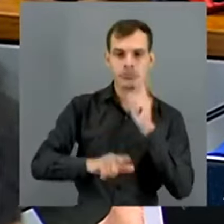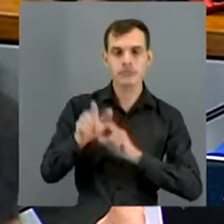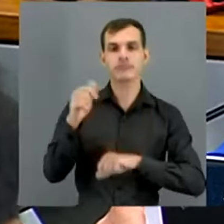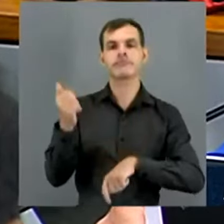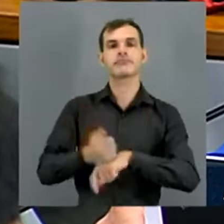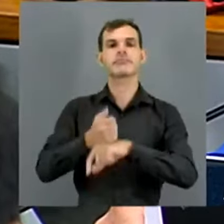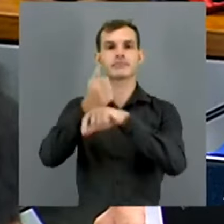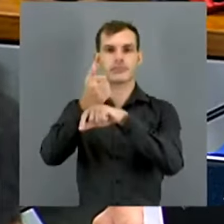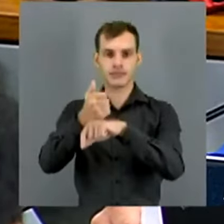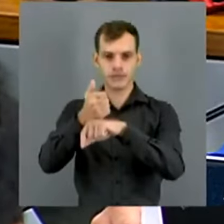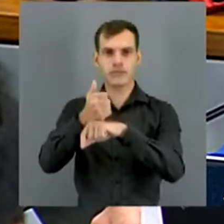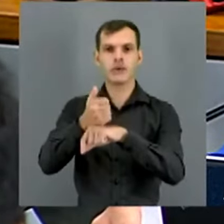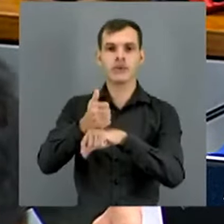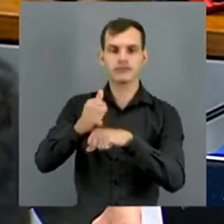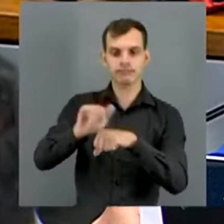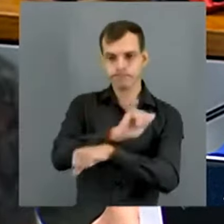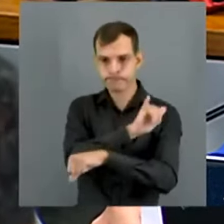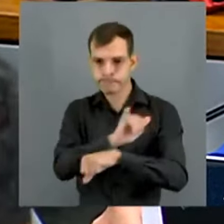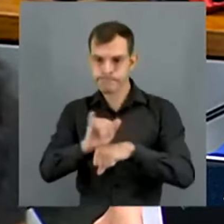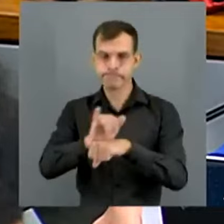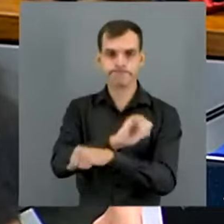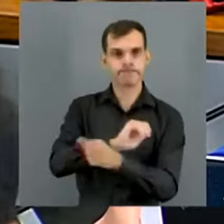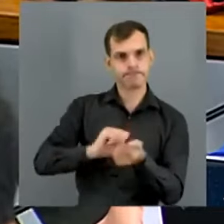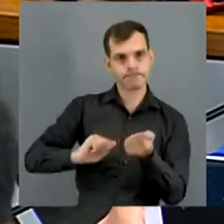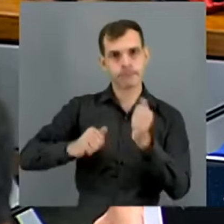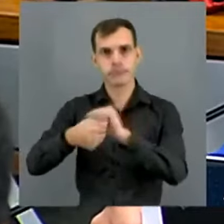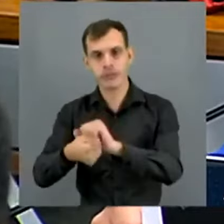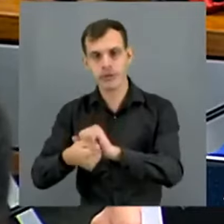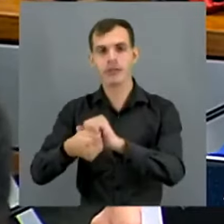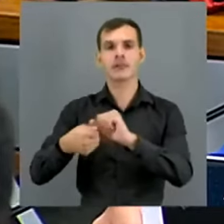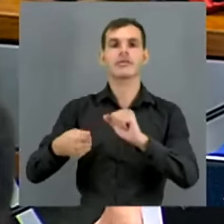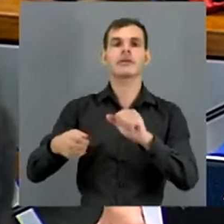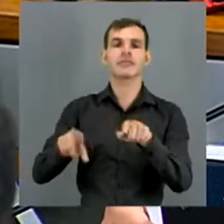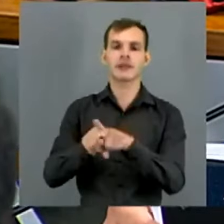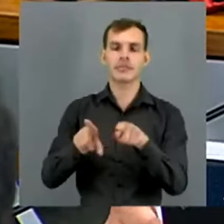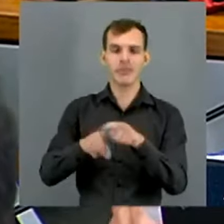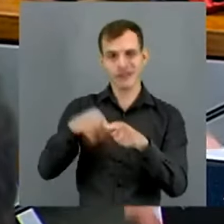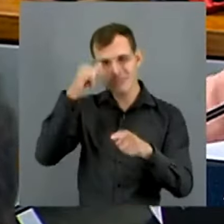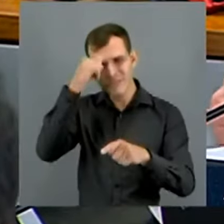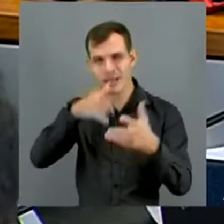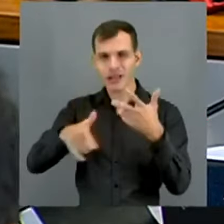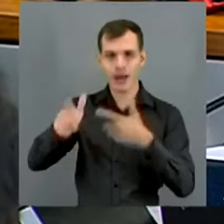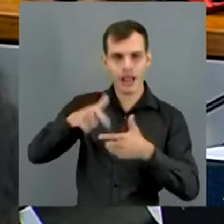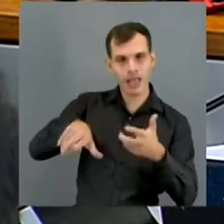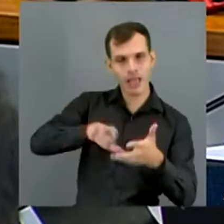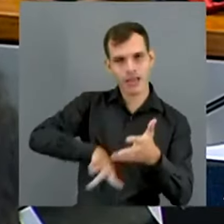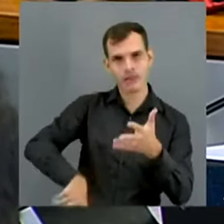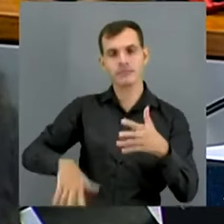mínimo de atrito, reduzindo os custos, maximizando os resultados. Eu venho aqui defender,